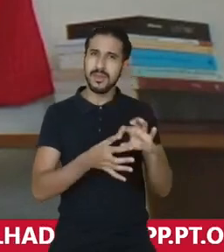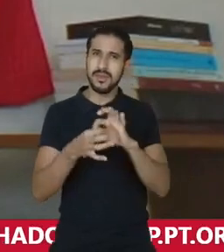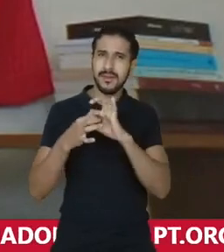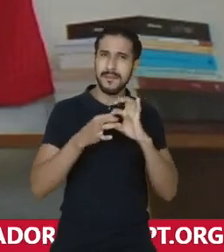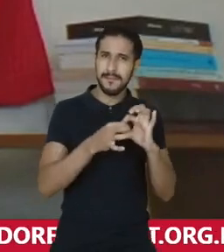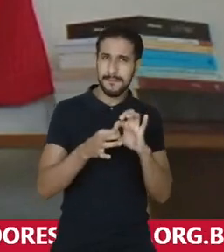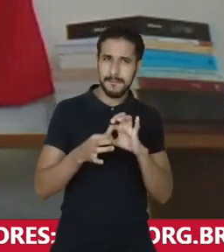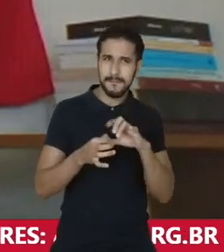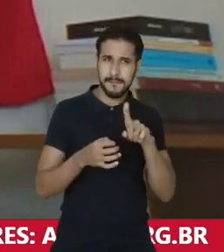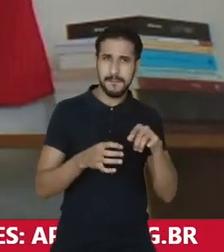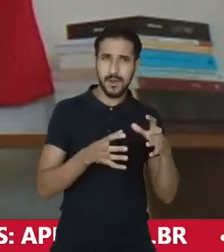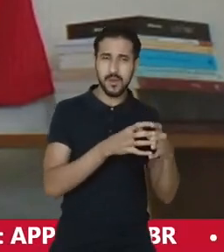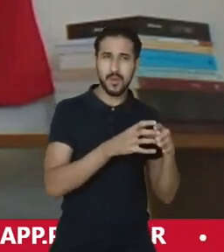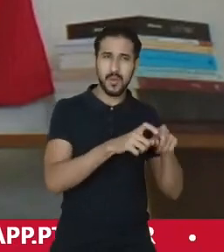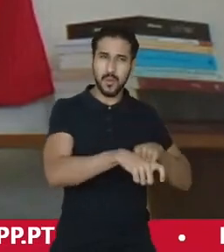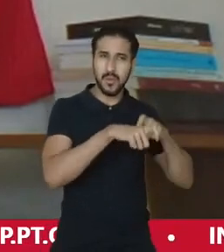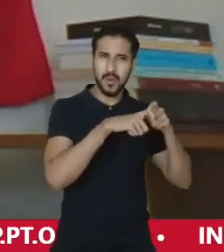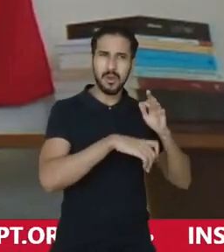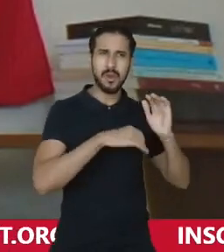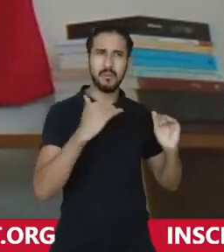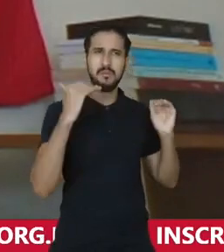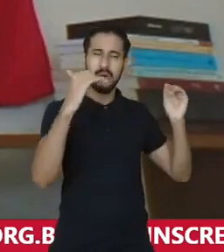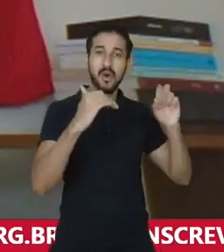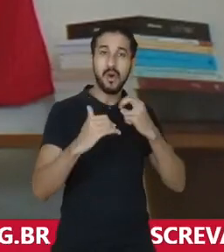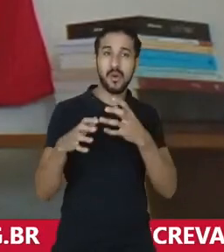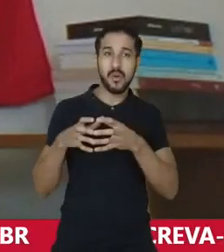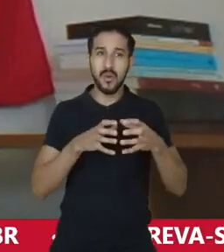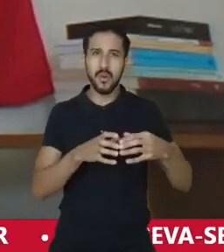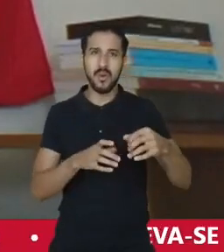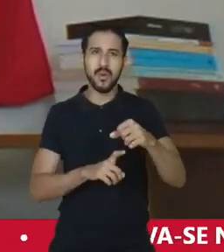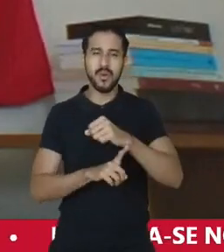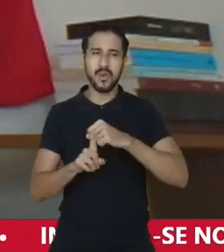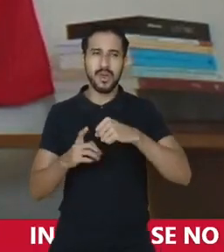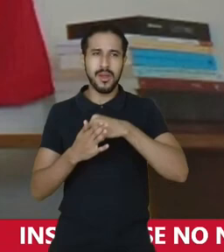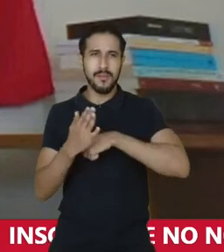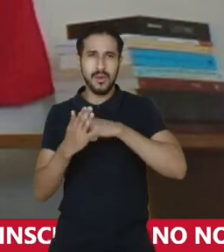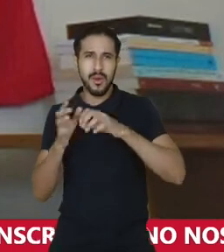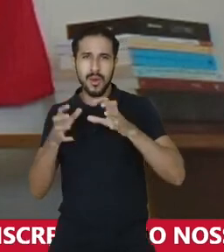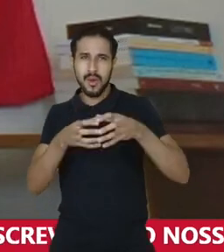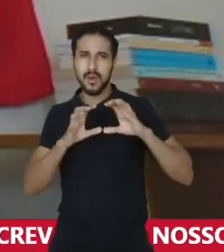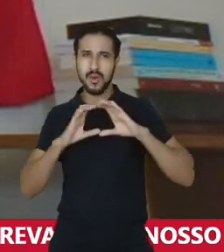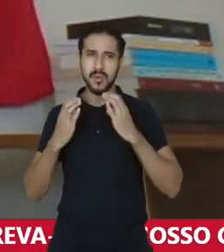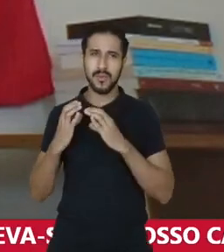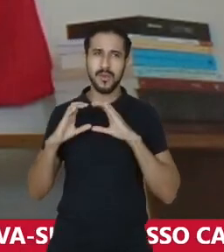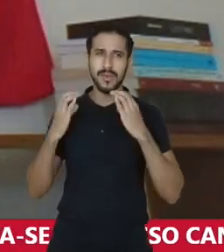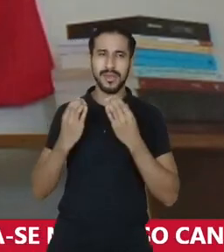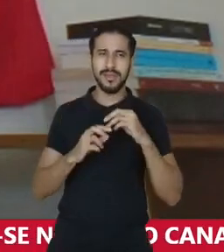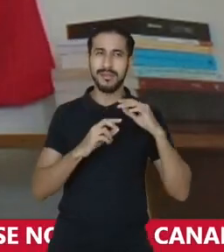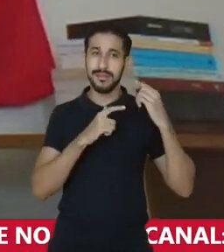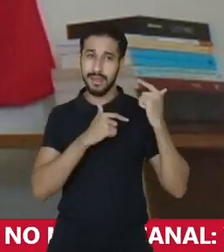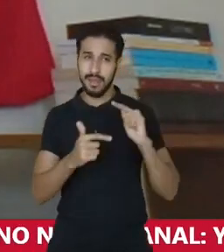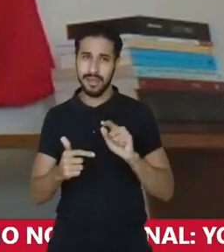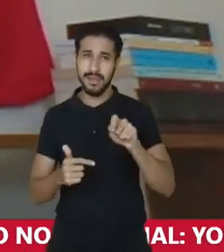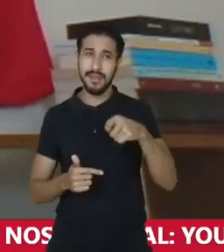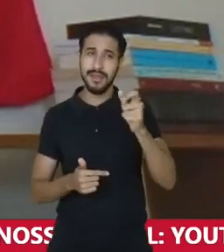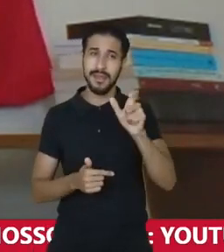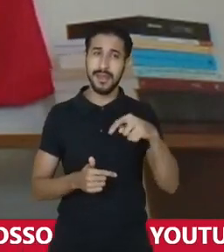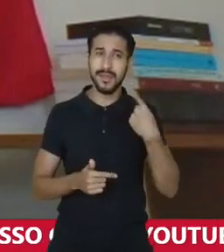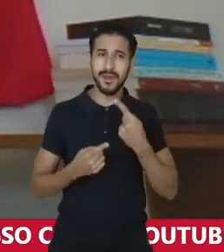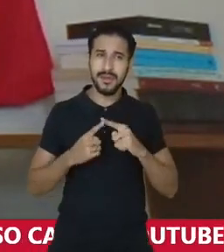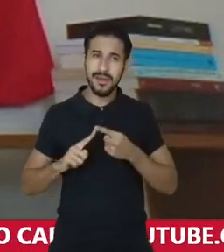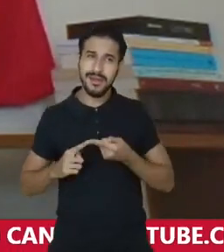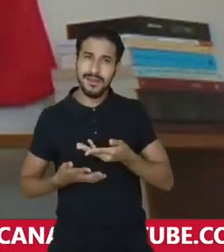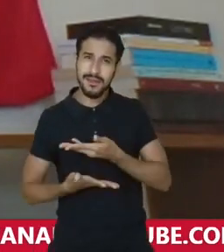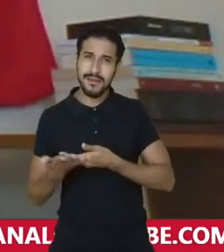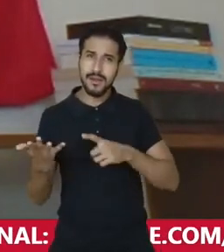alianças? São com os grandes fazendeiros ou com a organização coletiva das comunidades tradicionais? Com quem nós estamos